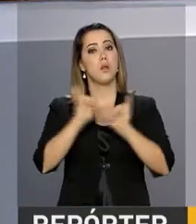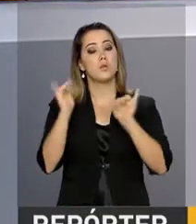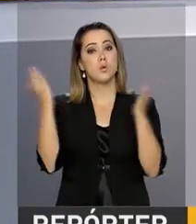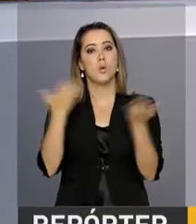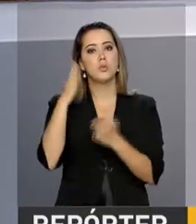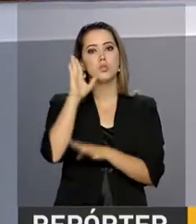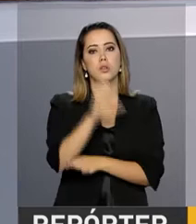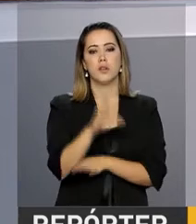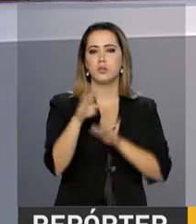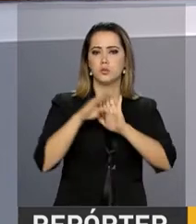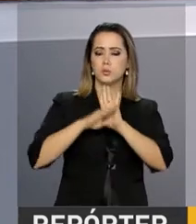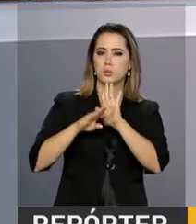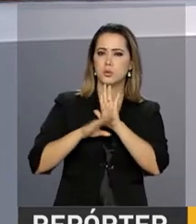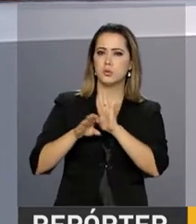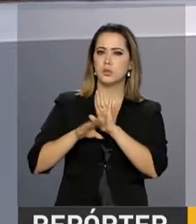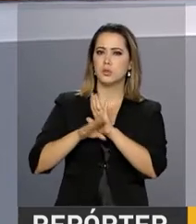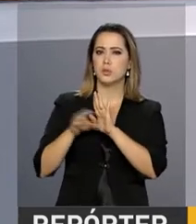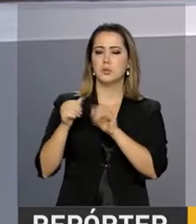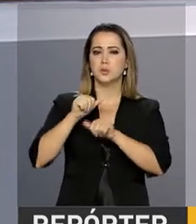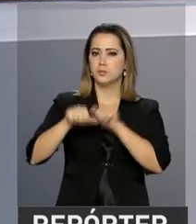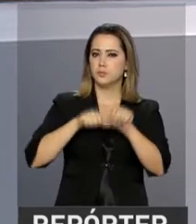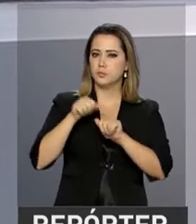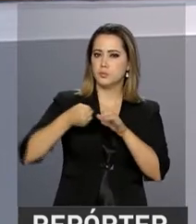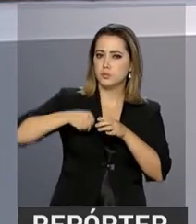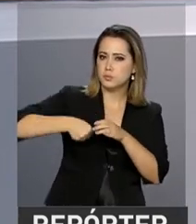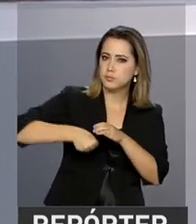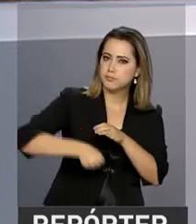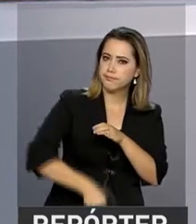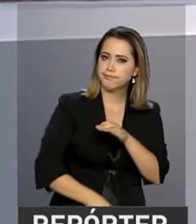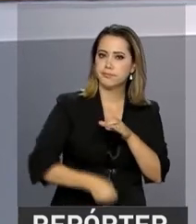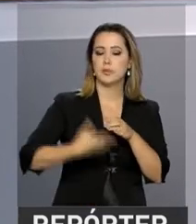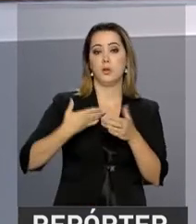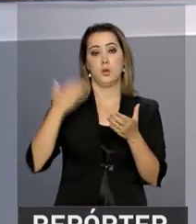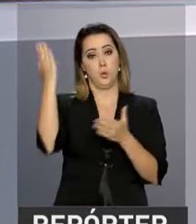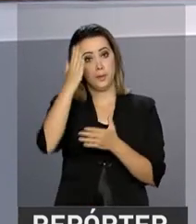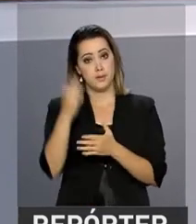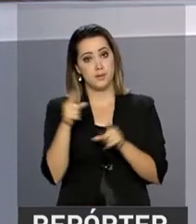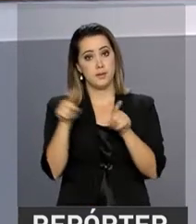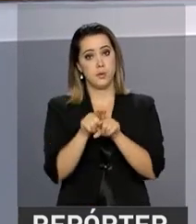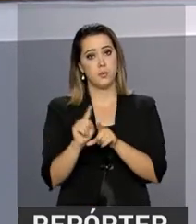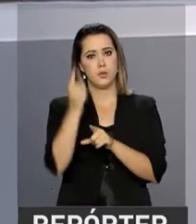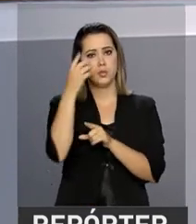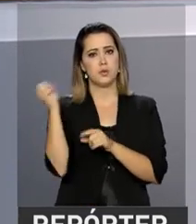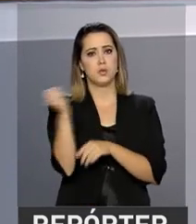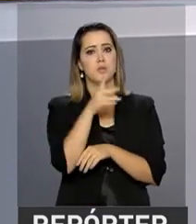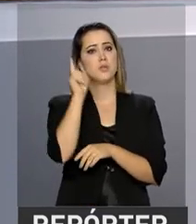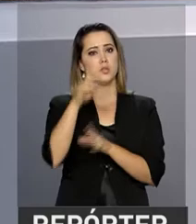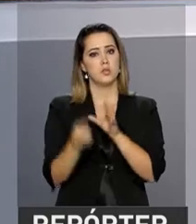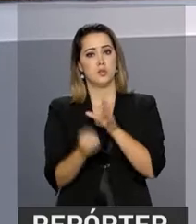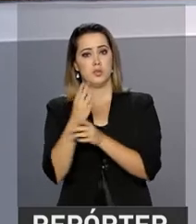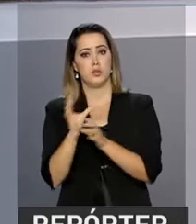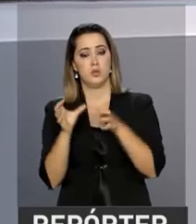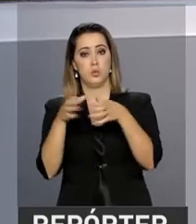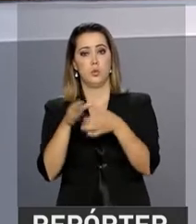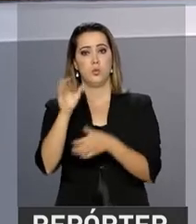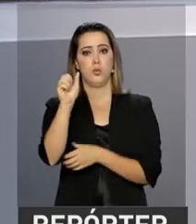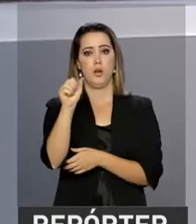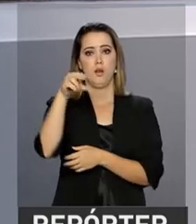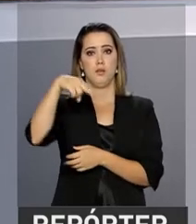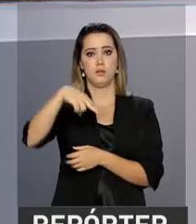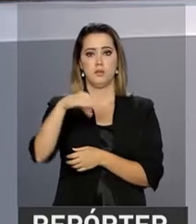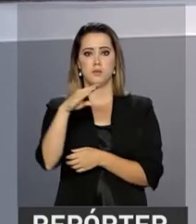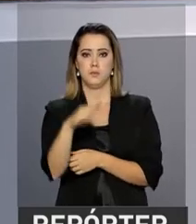nesta tarde o programa de revitalização da indústria de mineração brasileira uma das novidades é a criação da agência nacional de